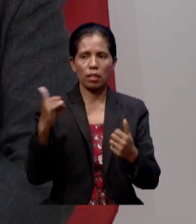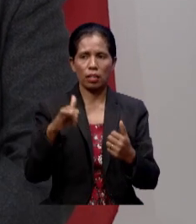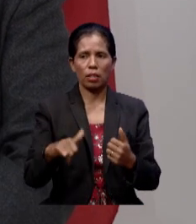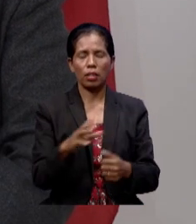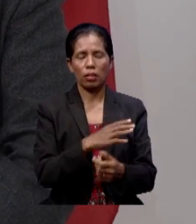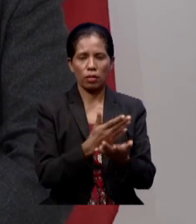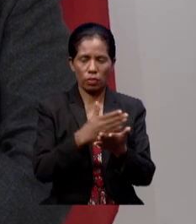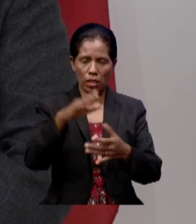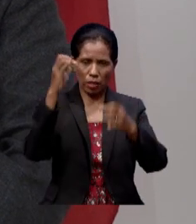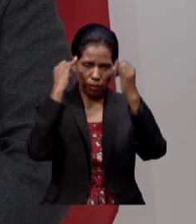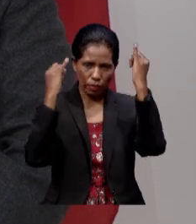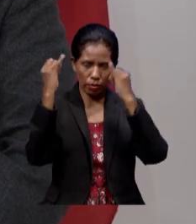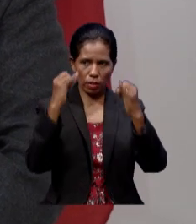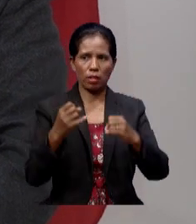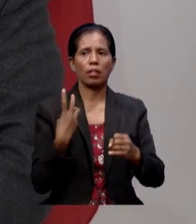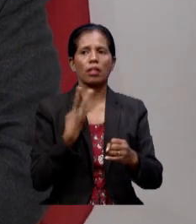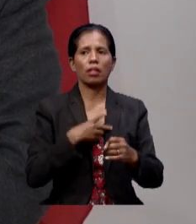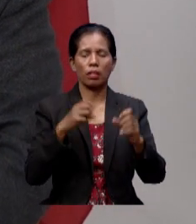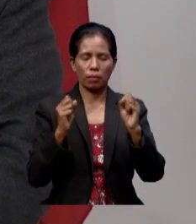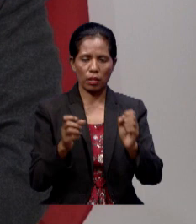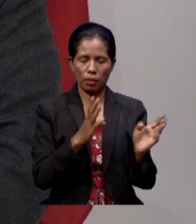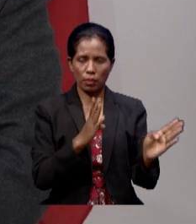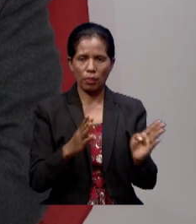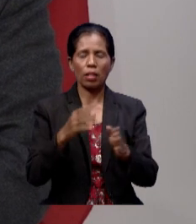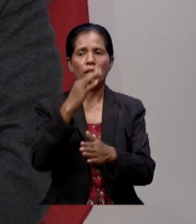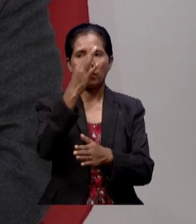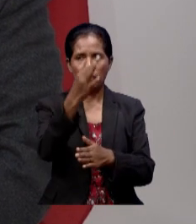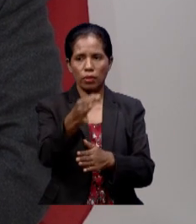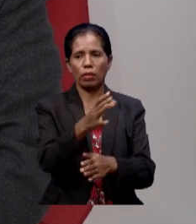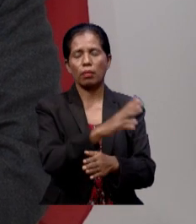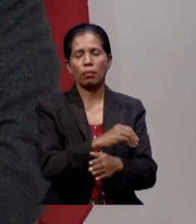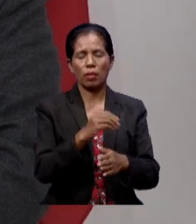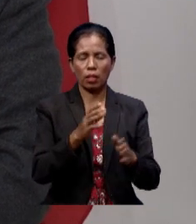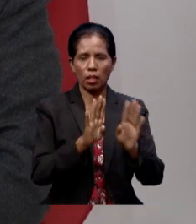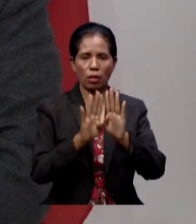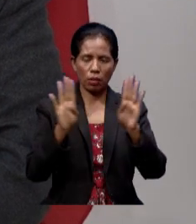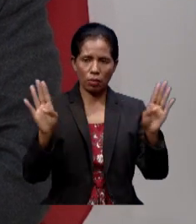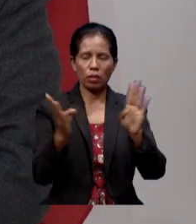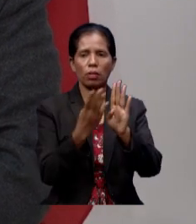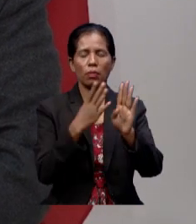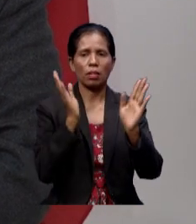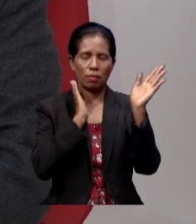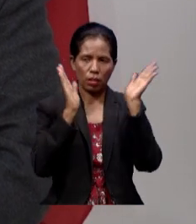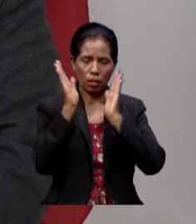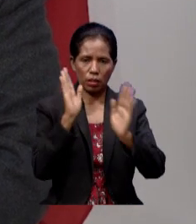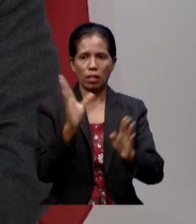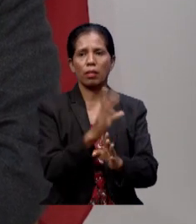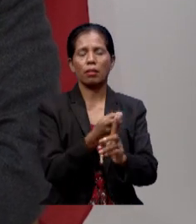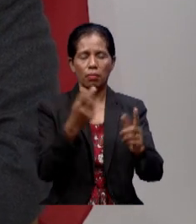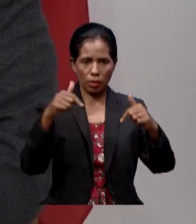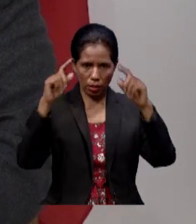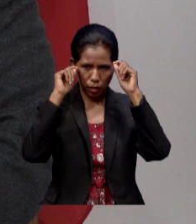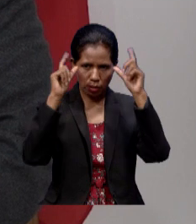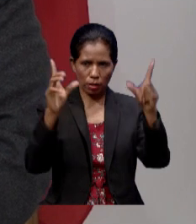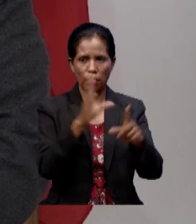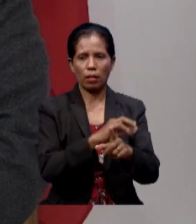partilha informação serminha, a turma ne, também prepara o futuro. Pela loco mesor mata ba Malásia investidor sus Malásia me Timor nomos